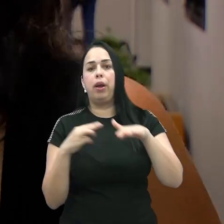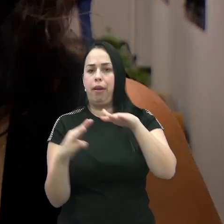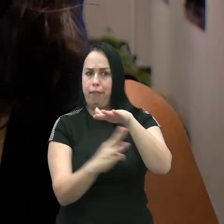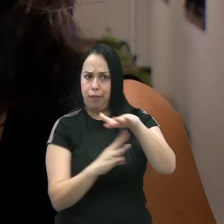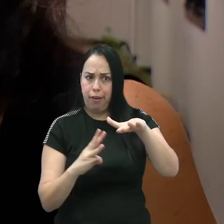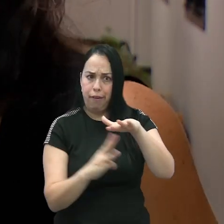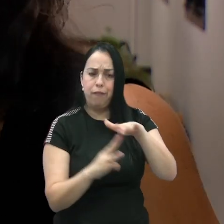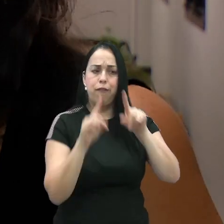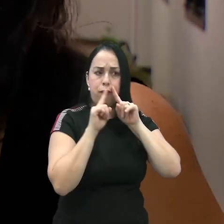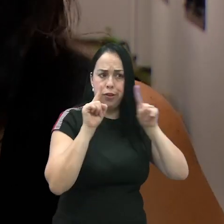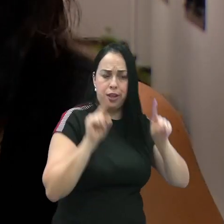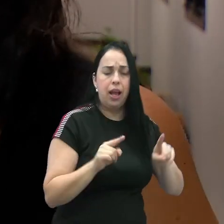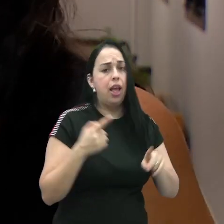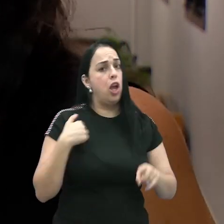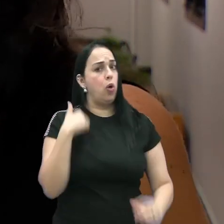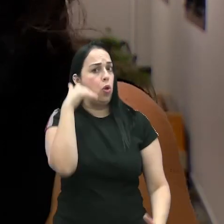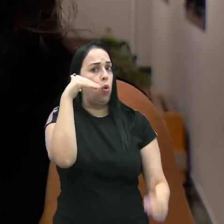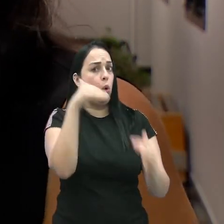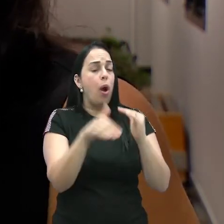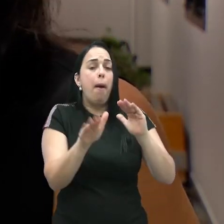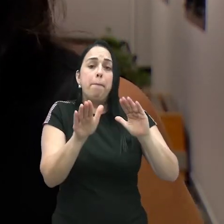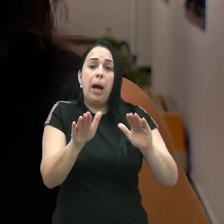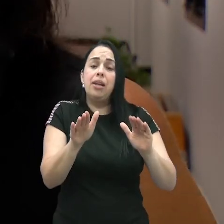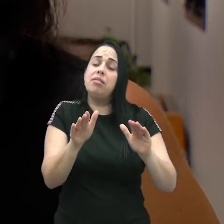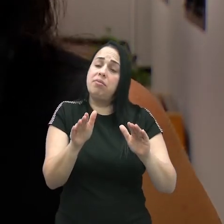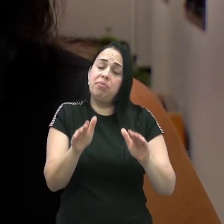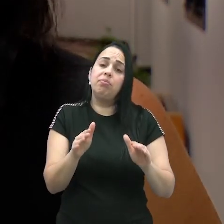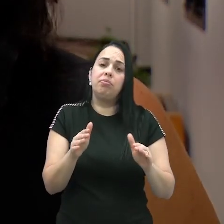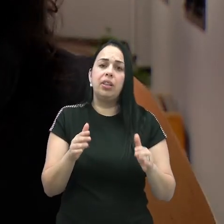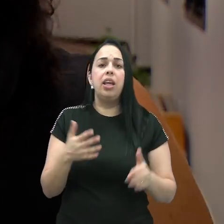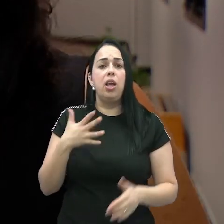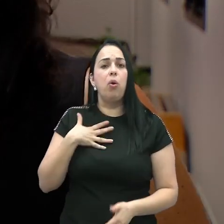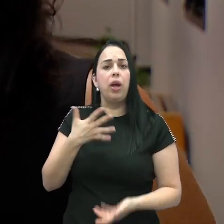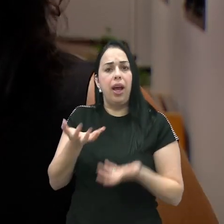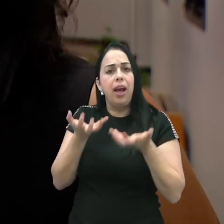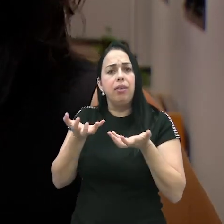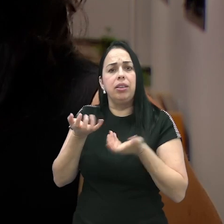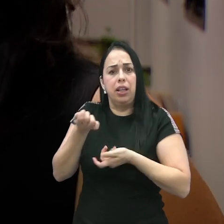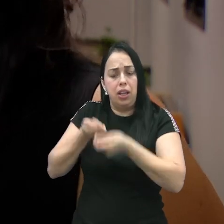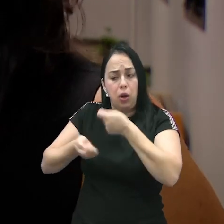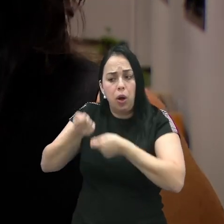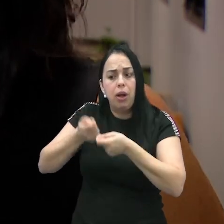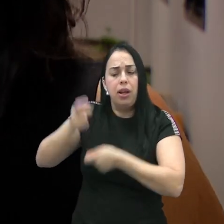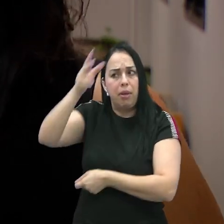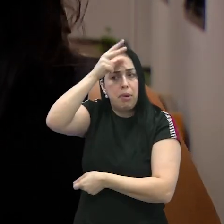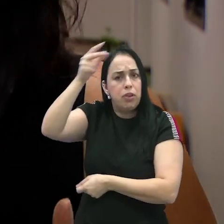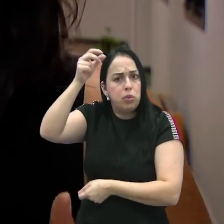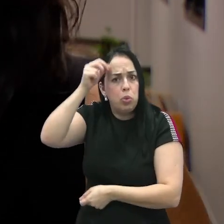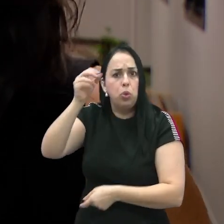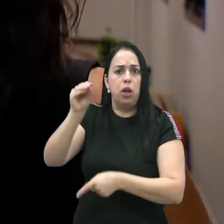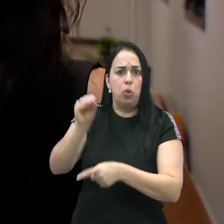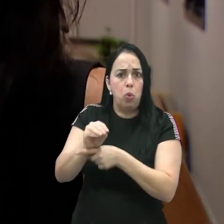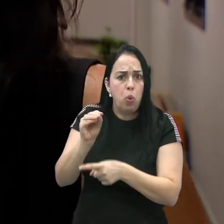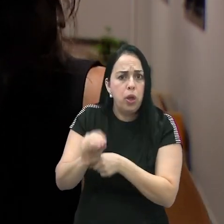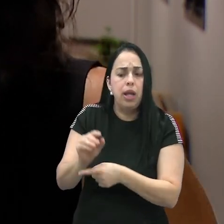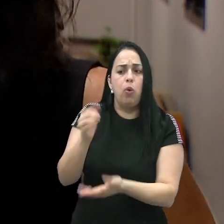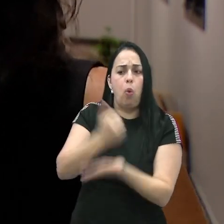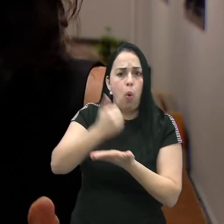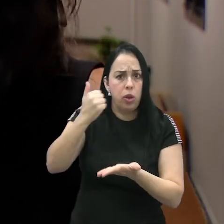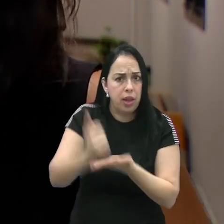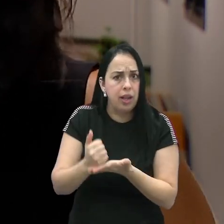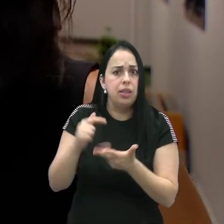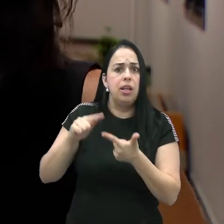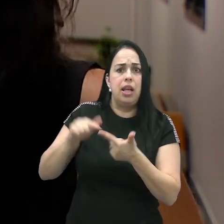que terceirizada. Apesar de ser contra a terceirização, gostaria que fosse administrada e conduzida